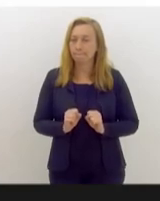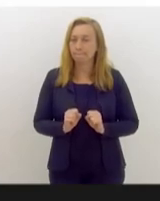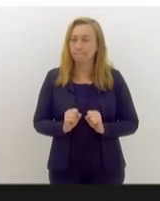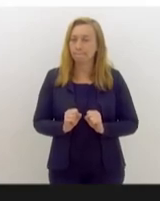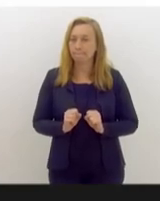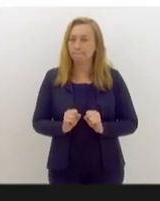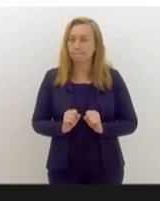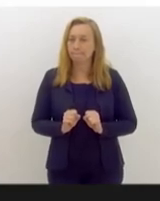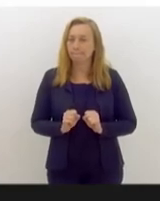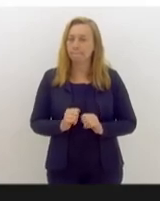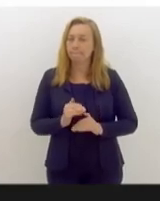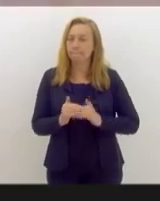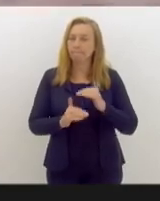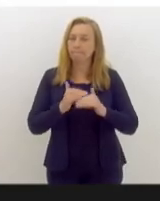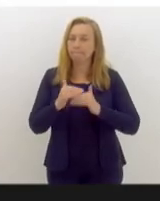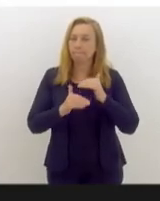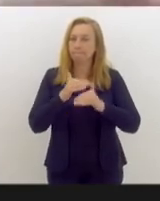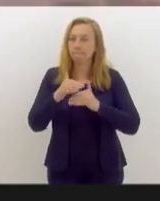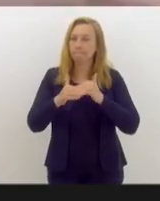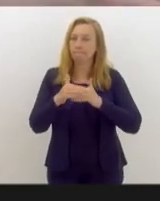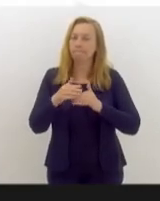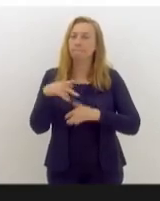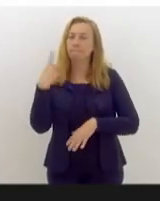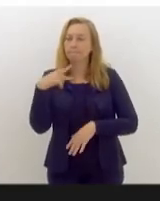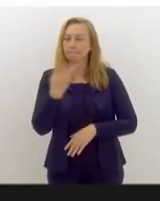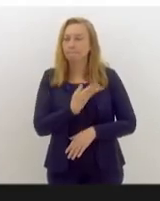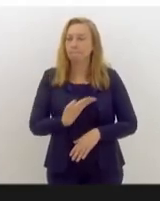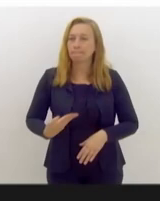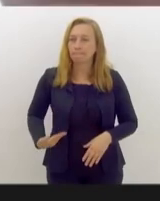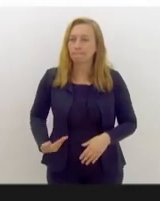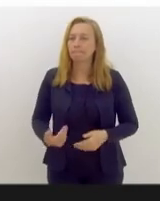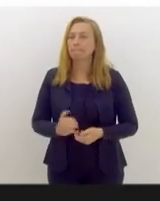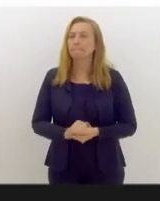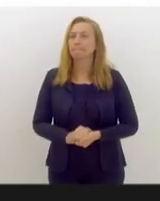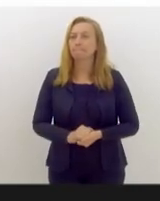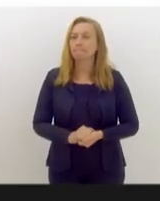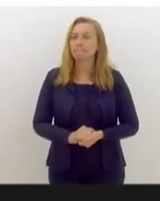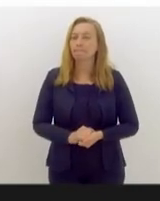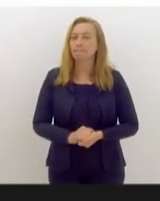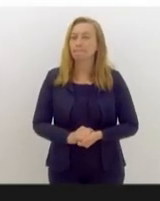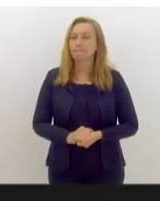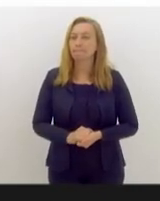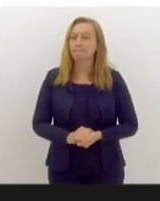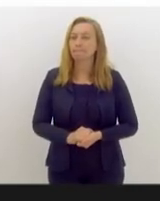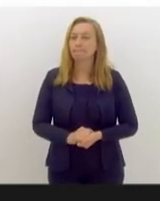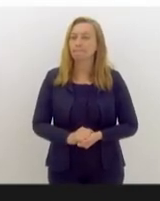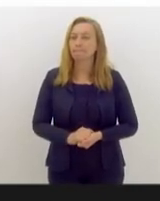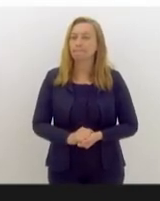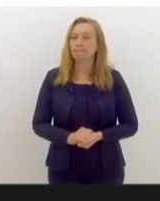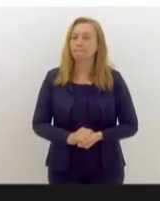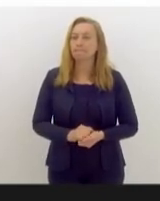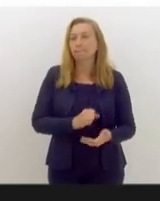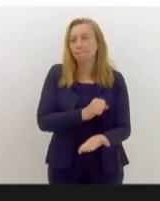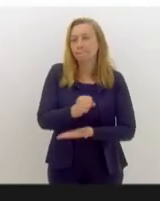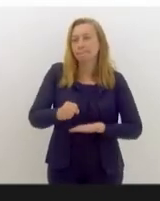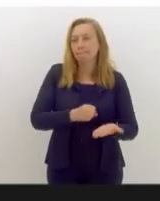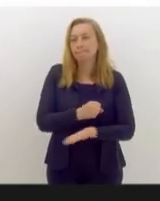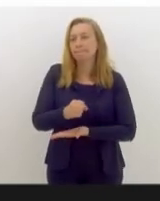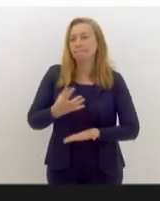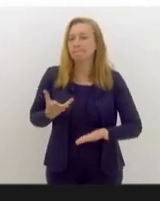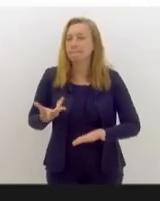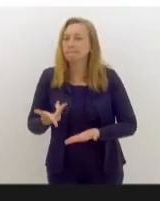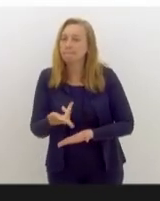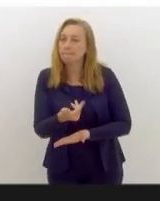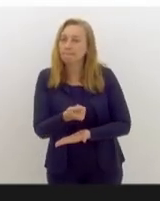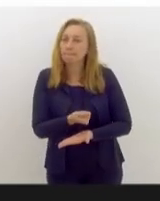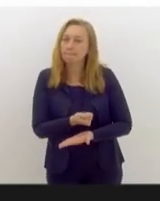para que possam ser desenvolvidas políticas públicas que tenham como base uma